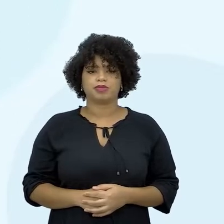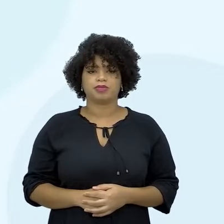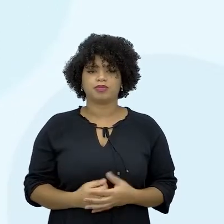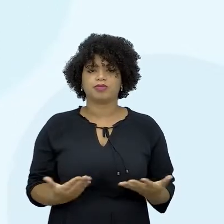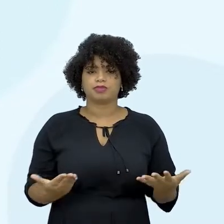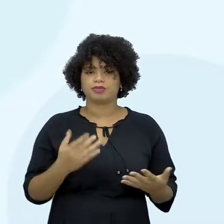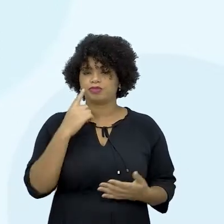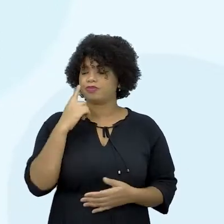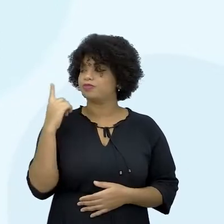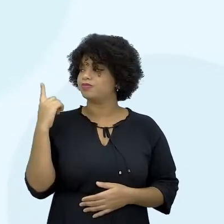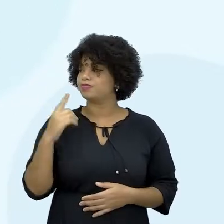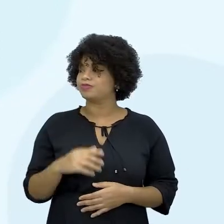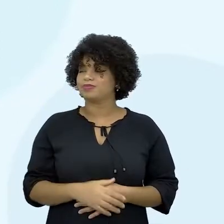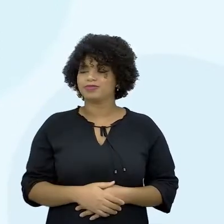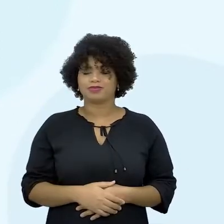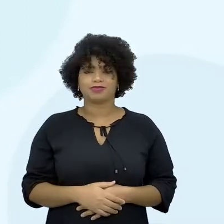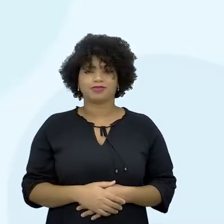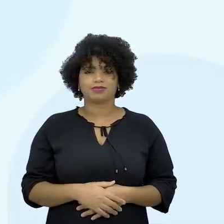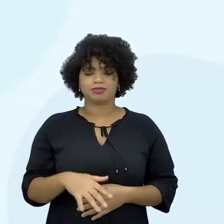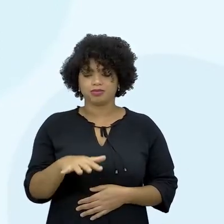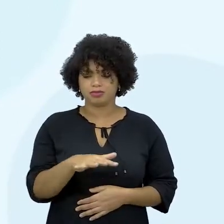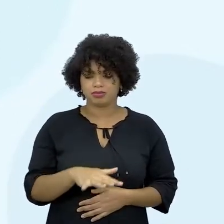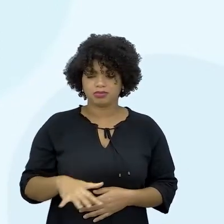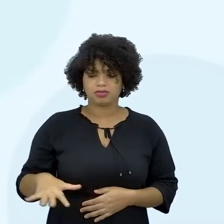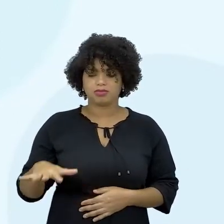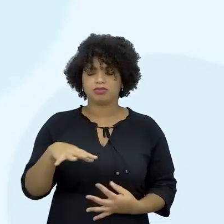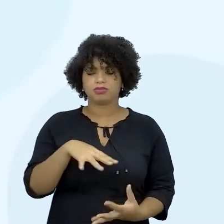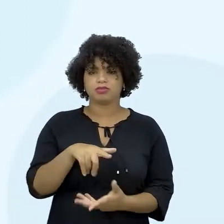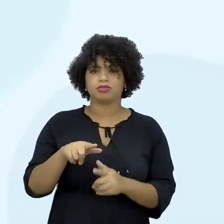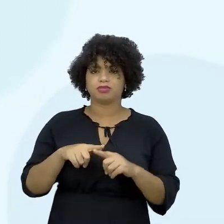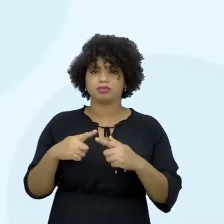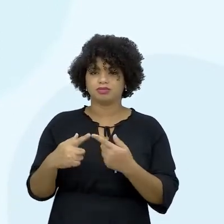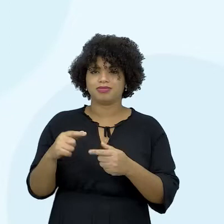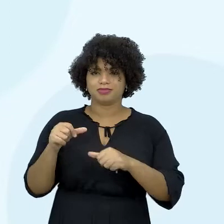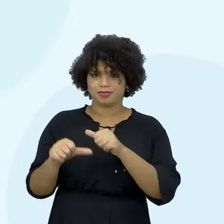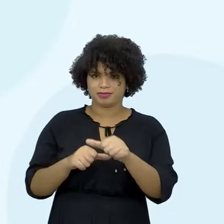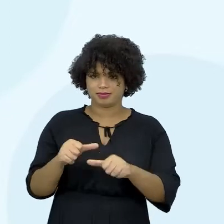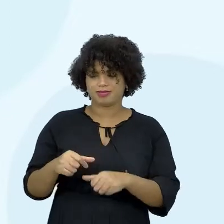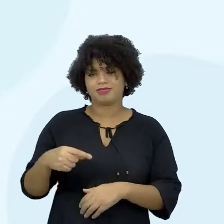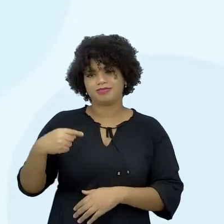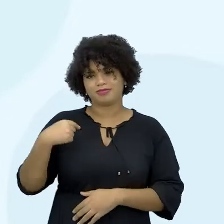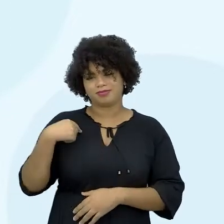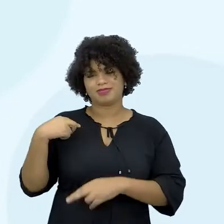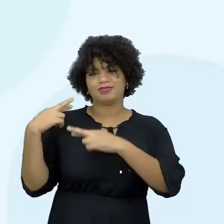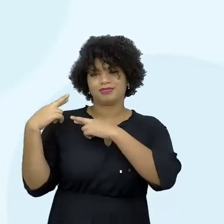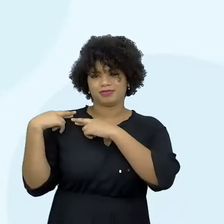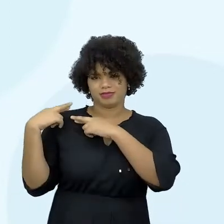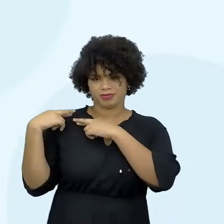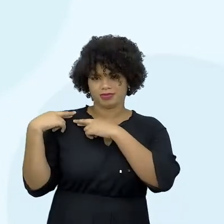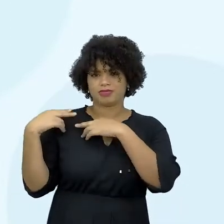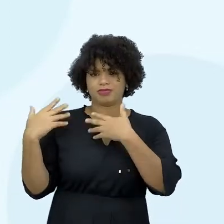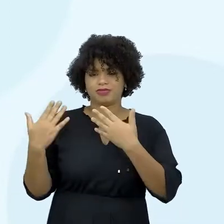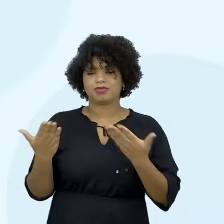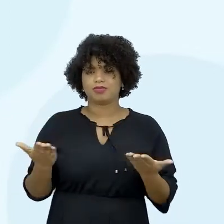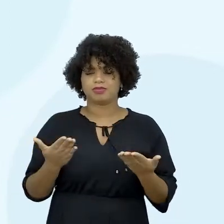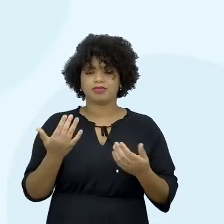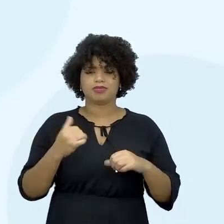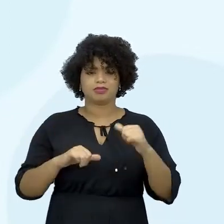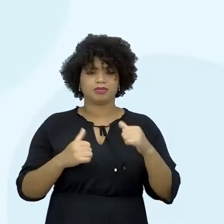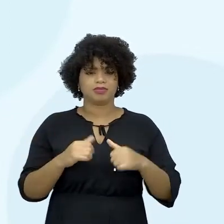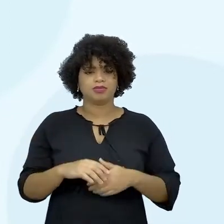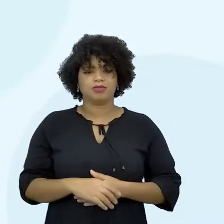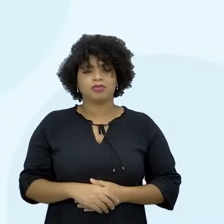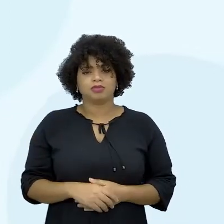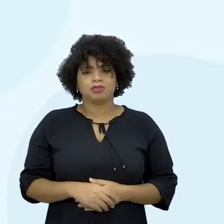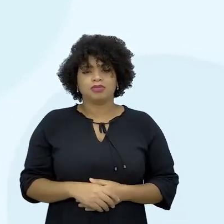ó. Transformações do espaço geográfico e sociedade. Este é o meu componente, é o componente que nós estamos avaliando agora. E